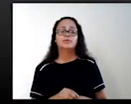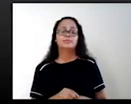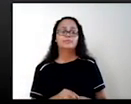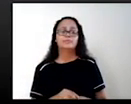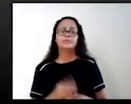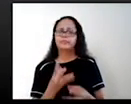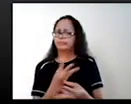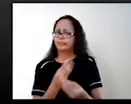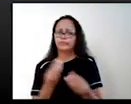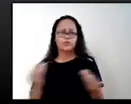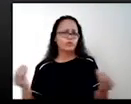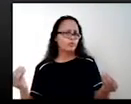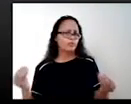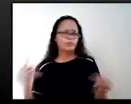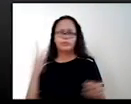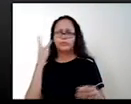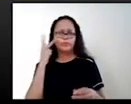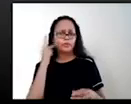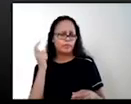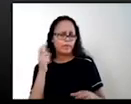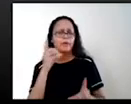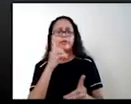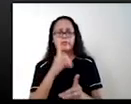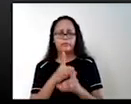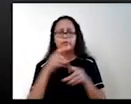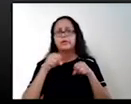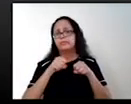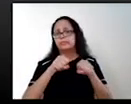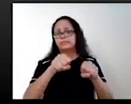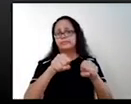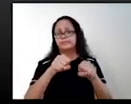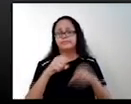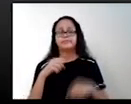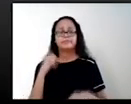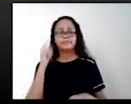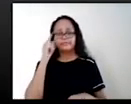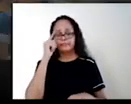muito comuns. Nós achamos tranquilamente no supermercado.